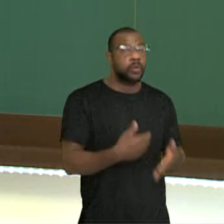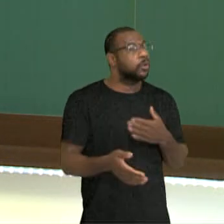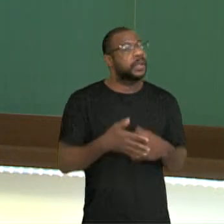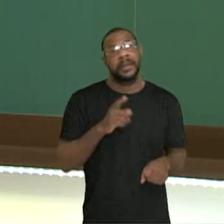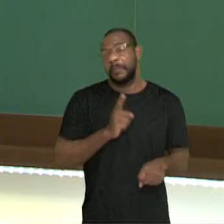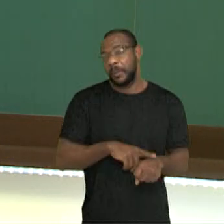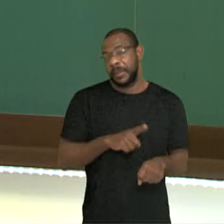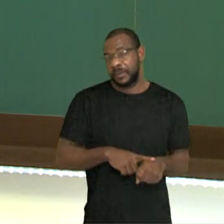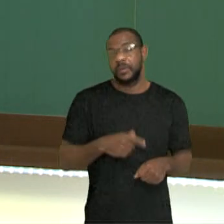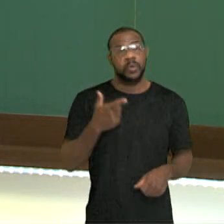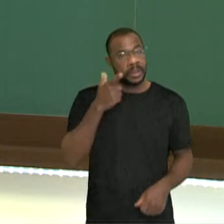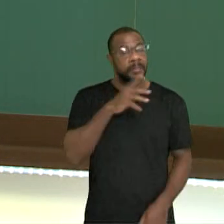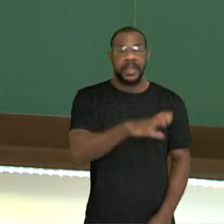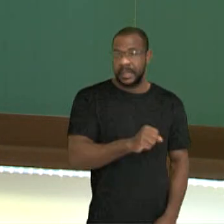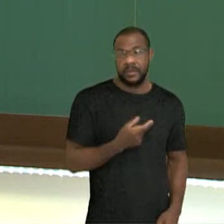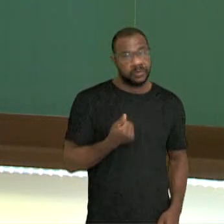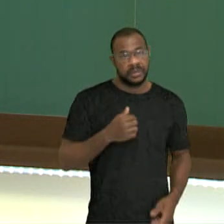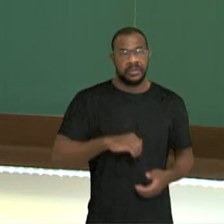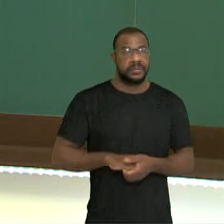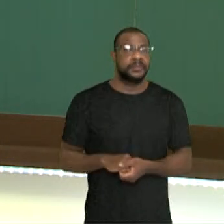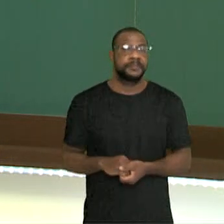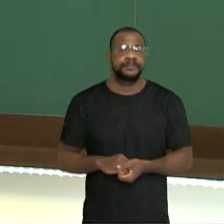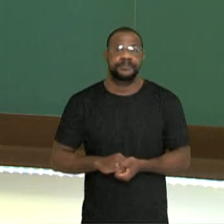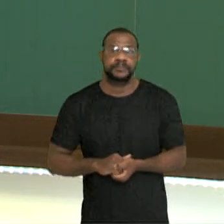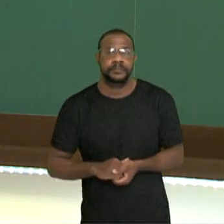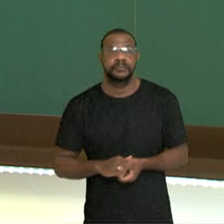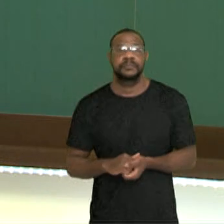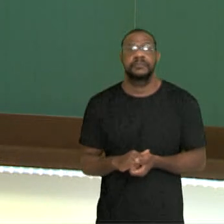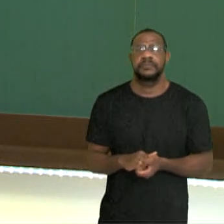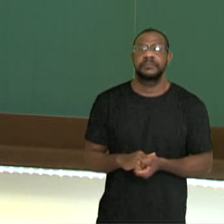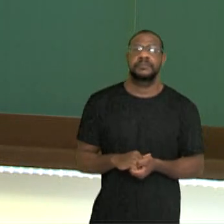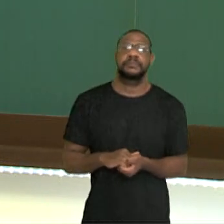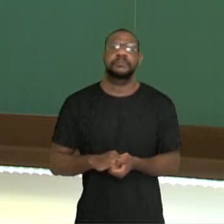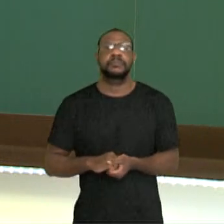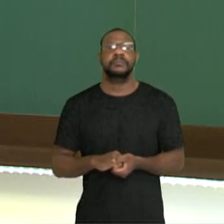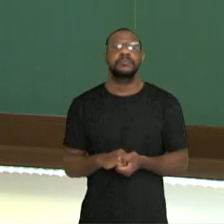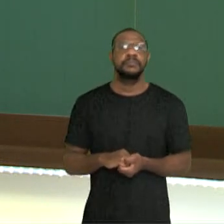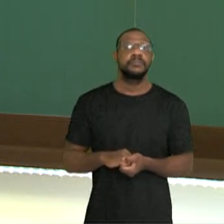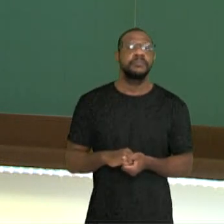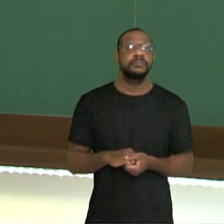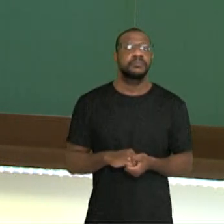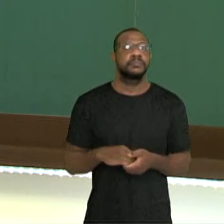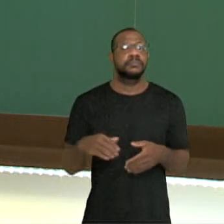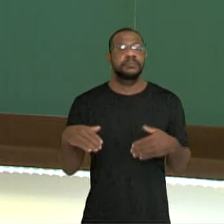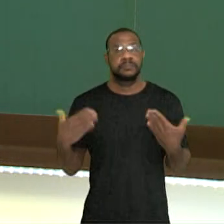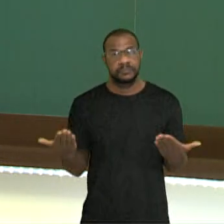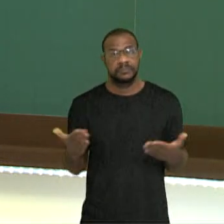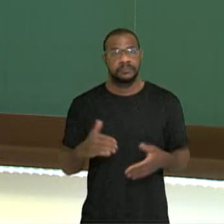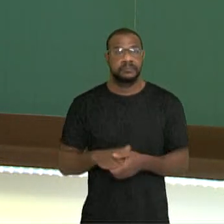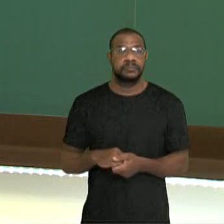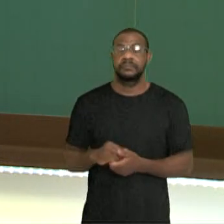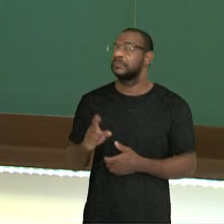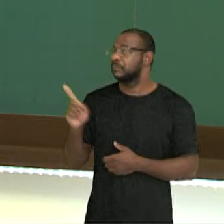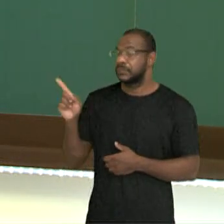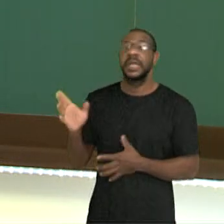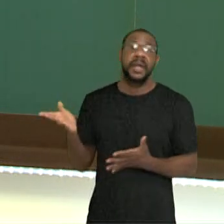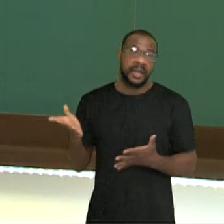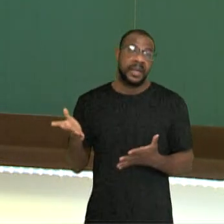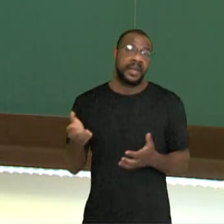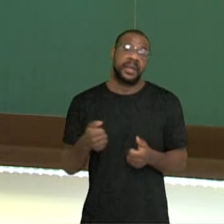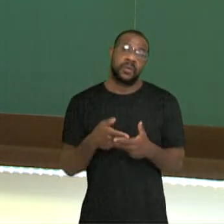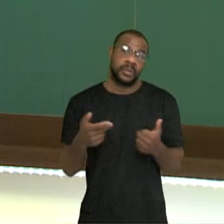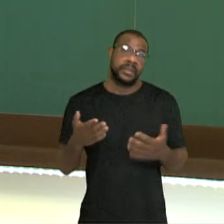né? Eu consigo retirar esse dinheiro a qualquer momento e nem todos os investimentos vai ser possível fazer isso. tá? Então, essa é uma das coisas